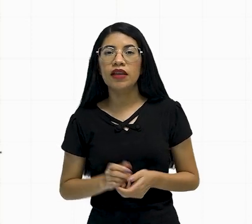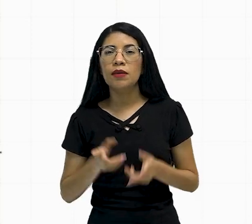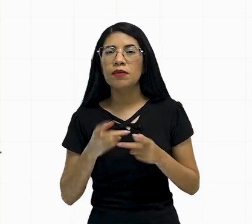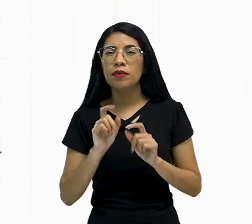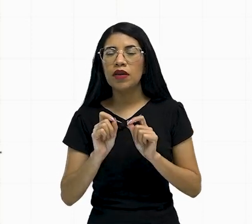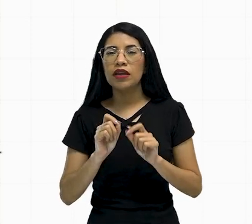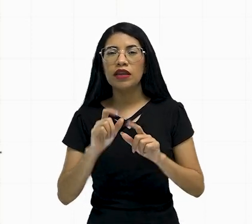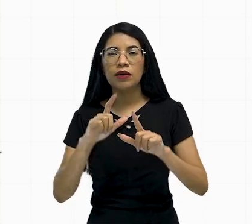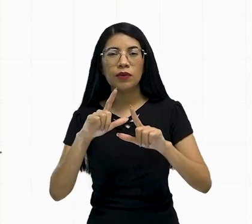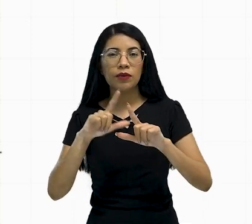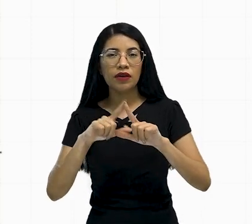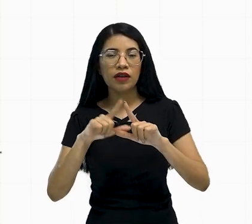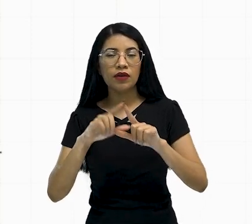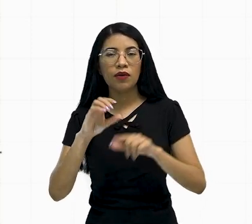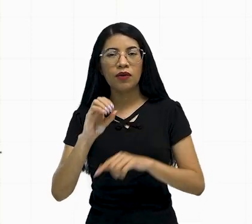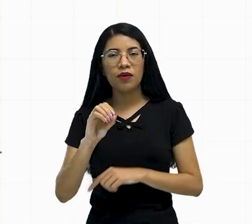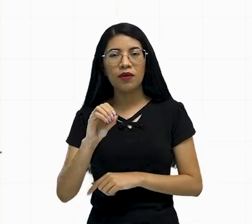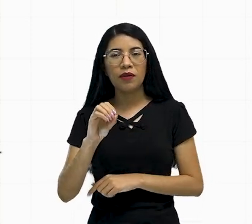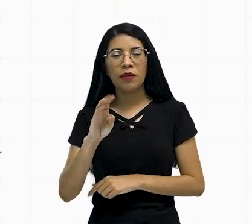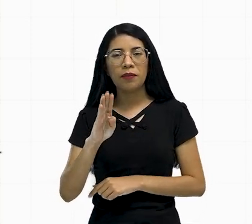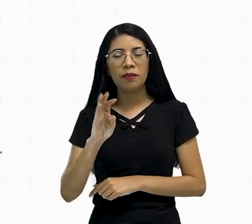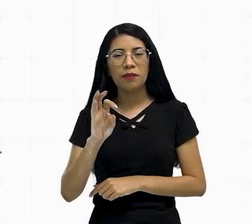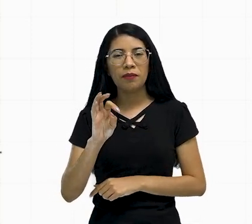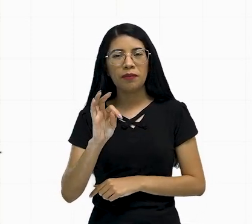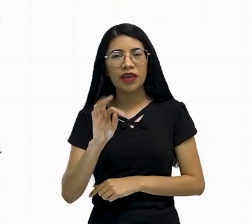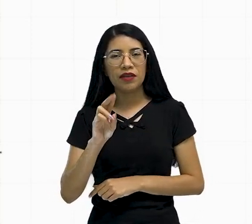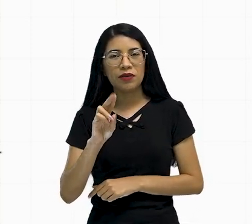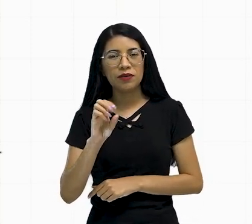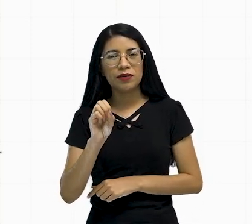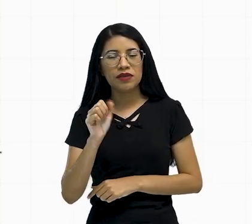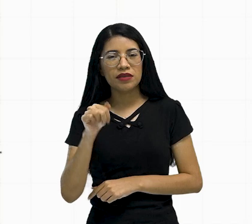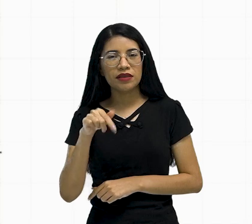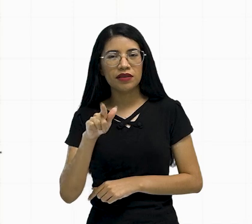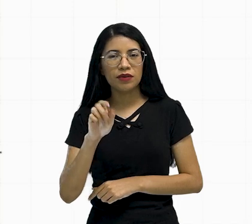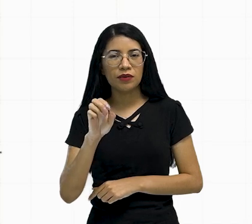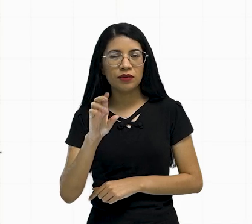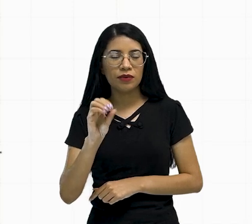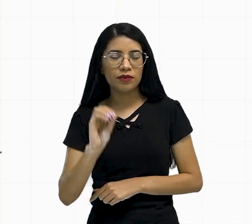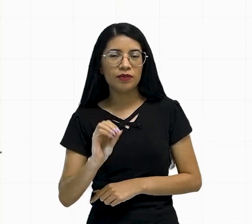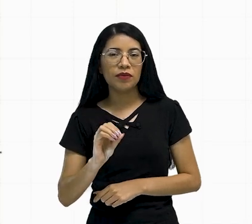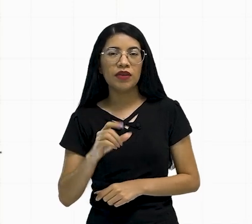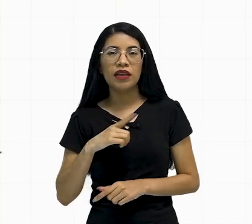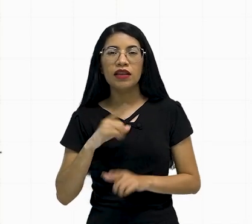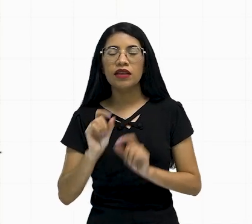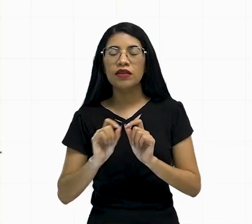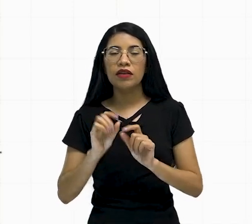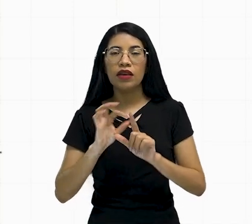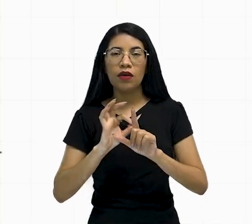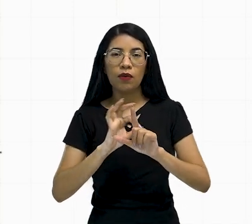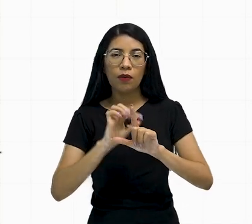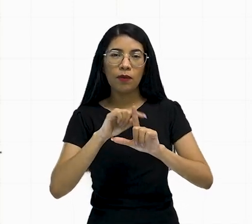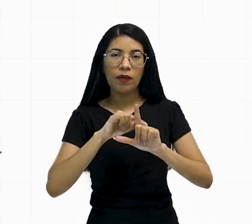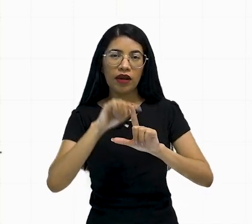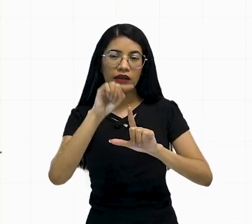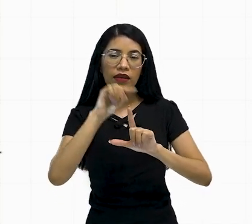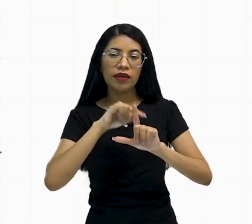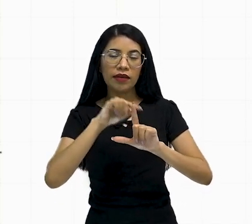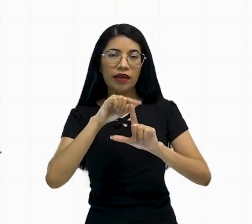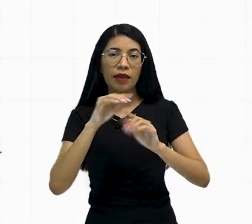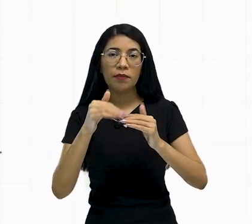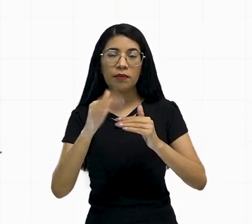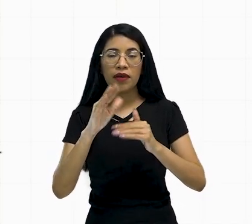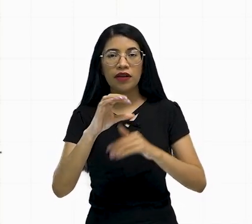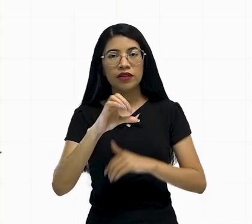triângulo obtusângulo. Por quê? Porque nós temos um lado dele maior que 90 graus.